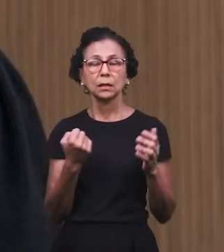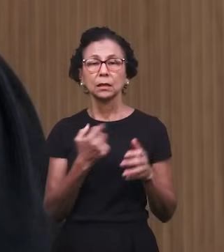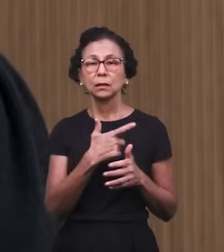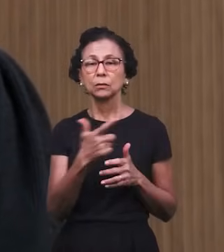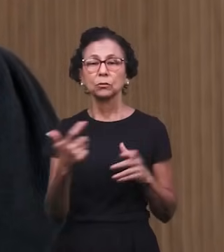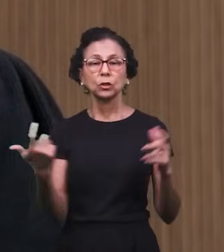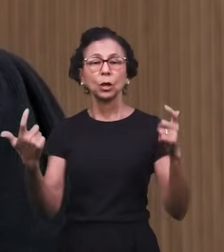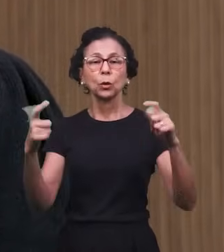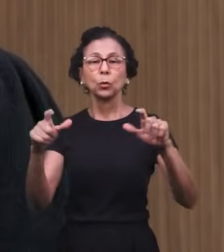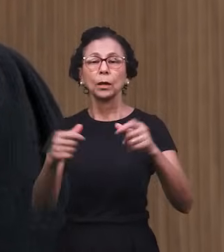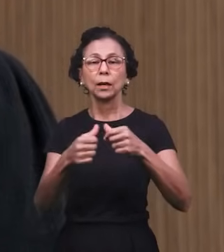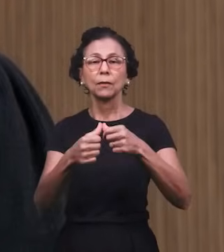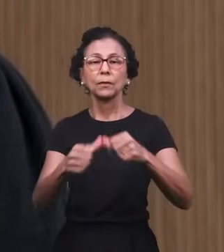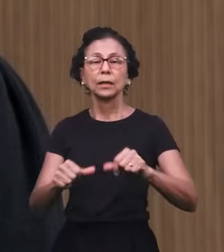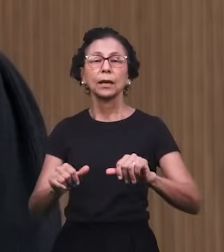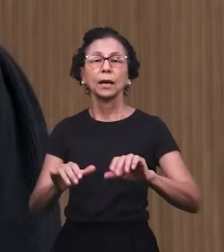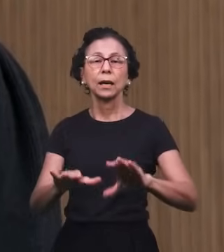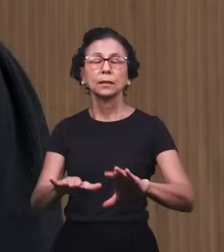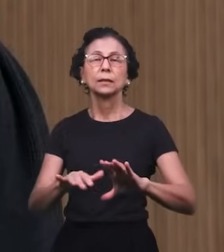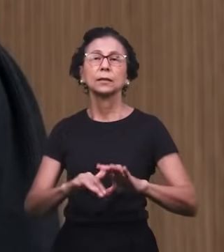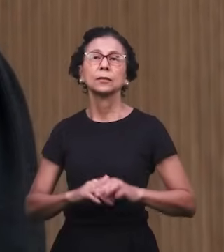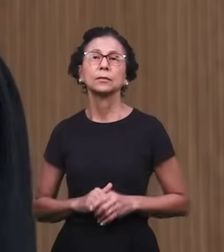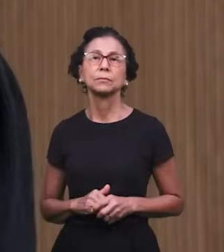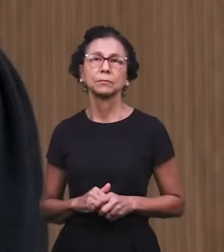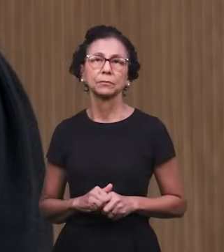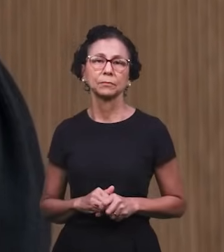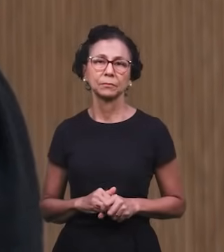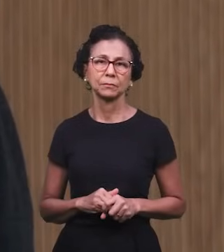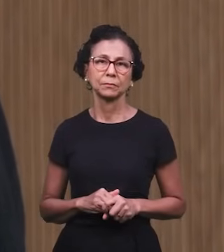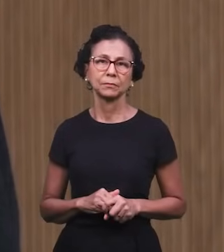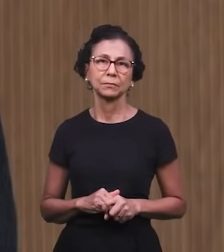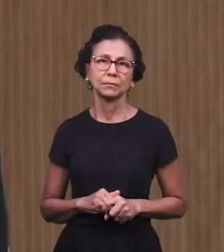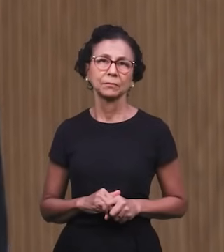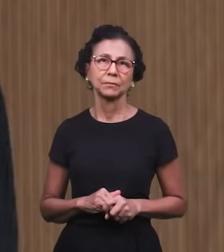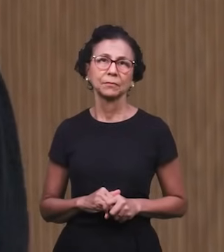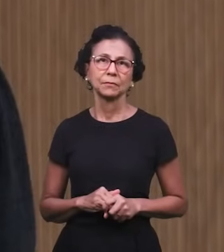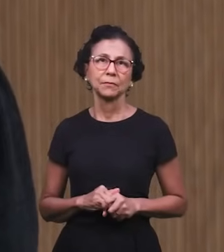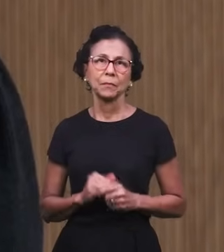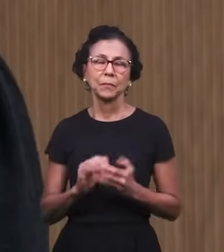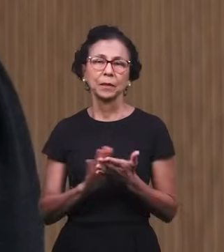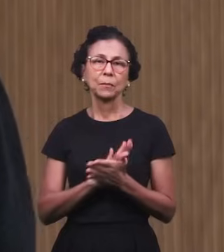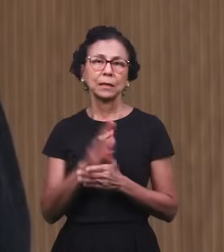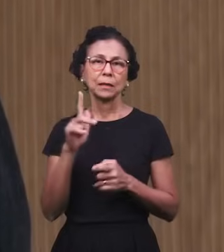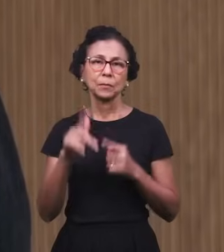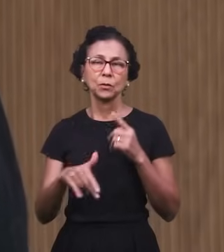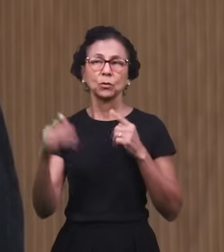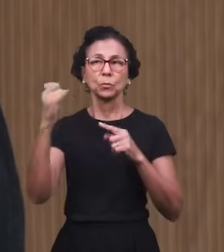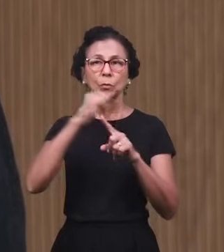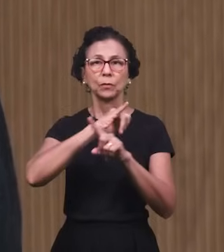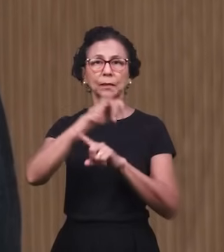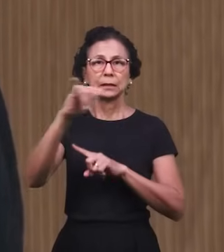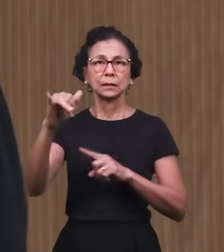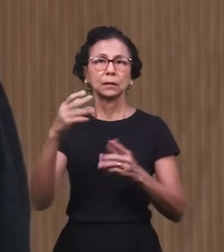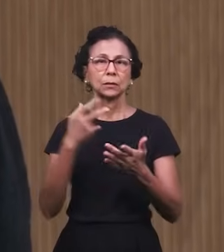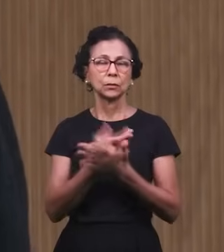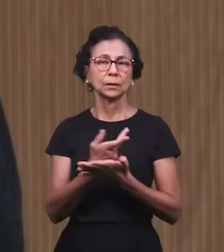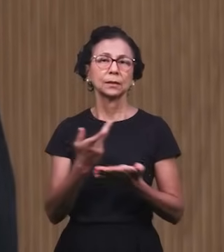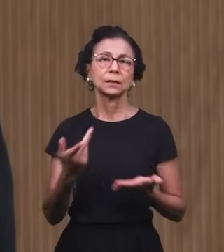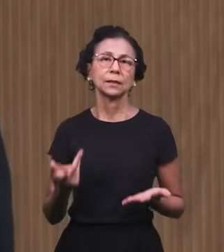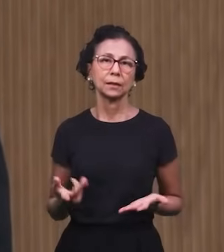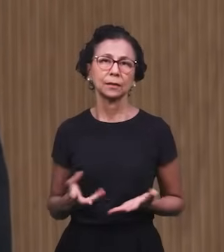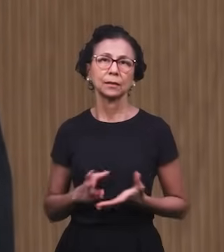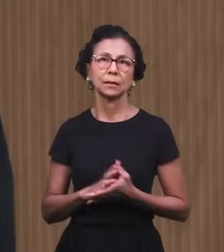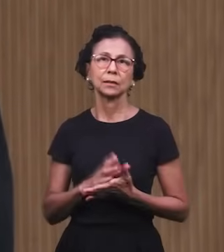Então, é o arrebatamento também. Às vezes a gente vê notícias, a gente escuta, né, as pessoas falarem algumas